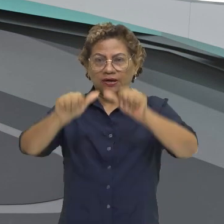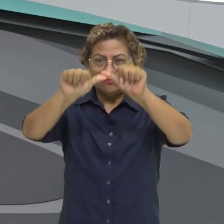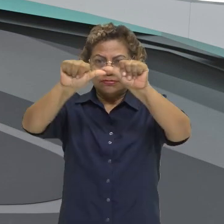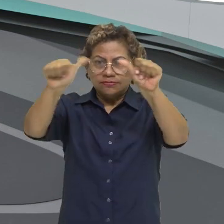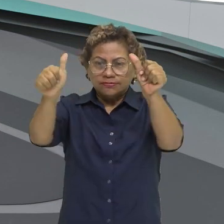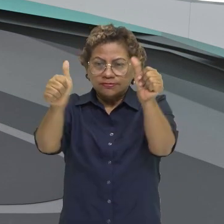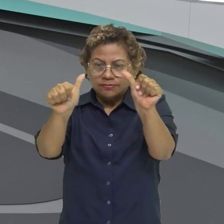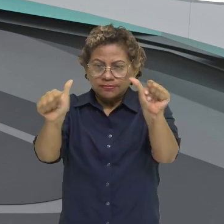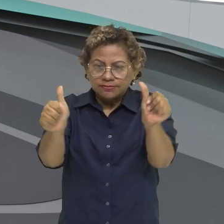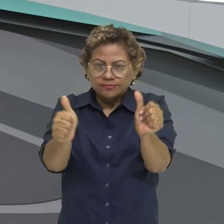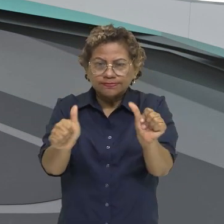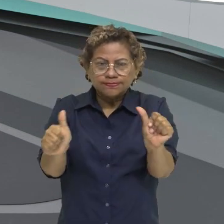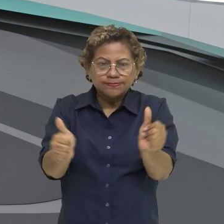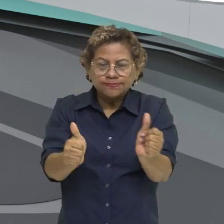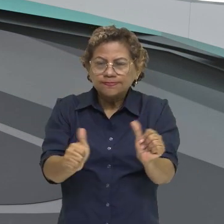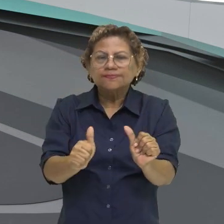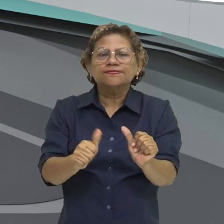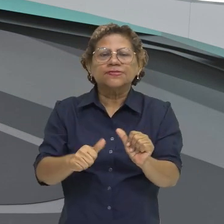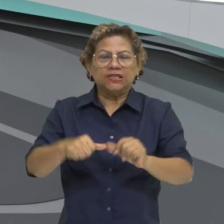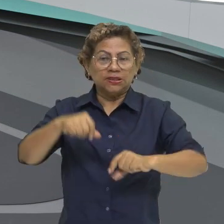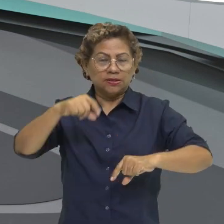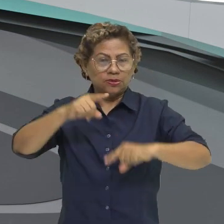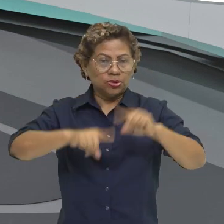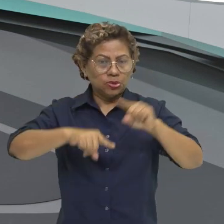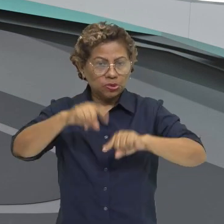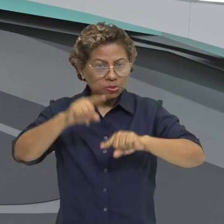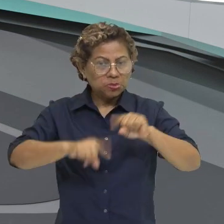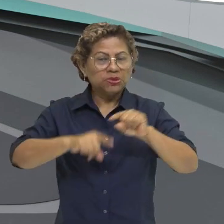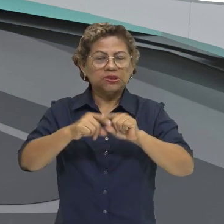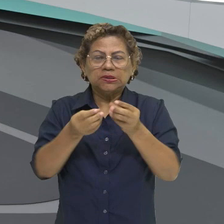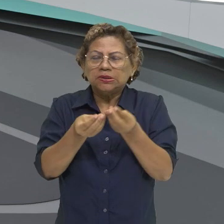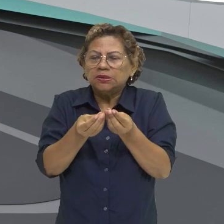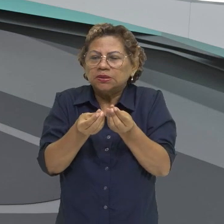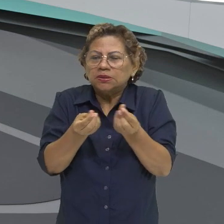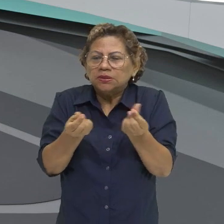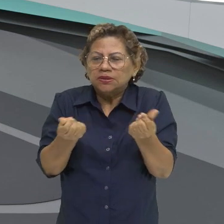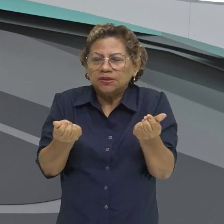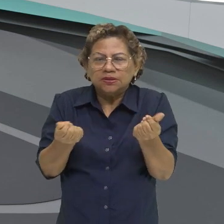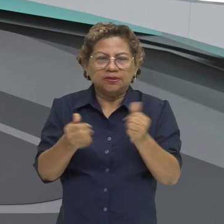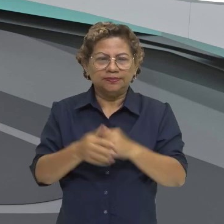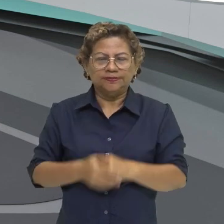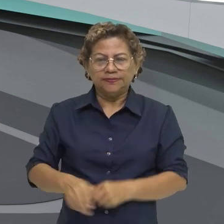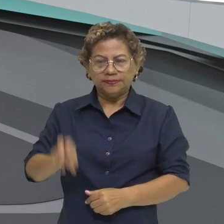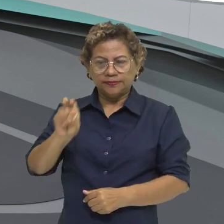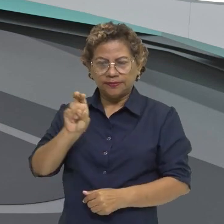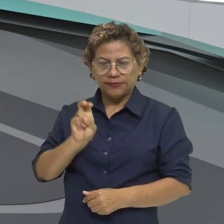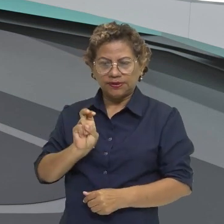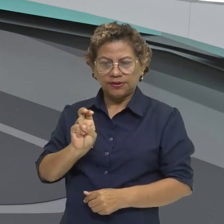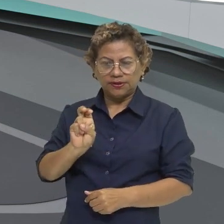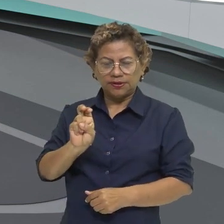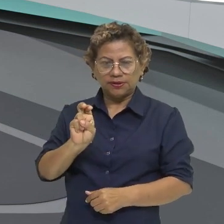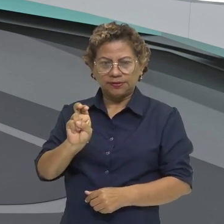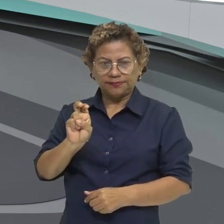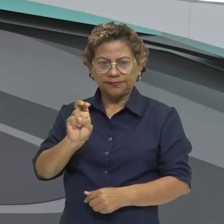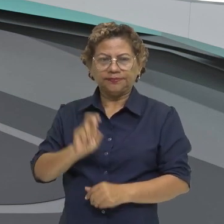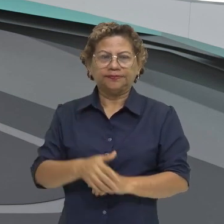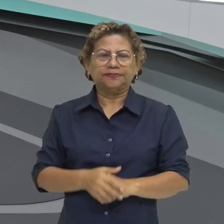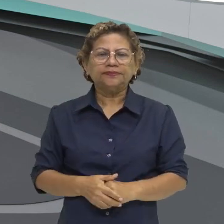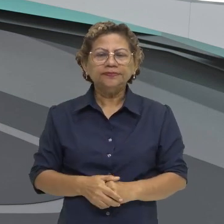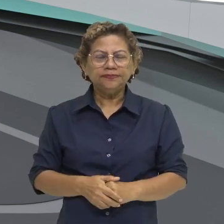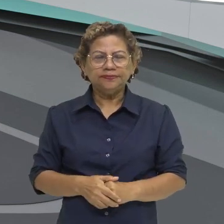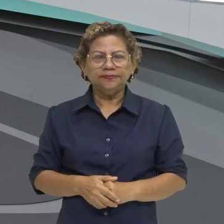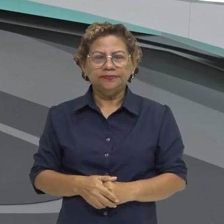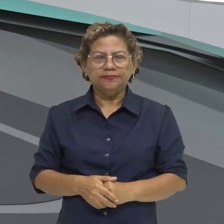os volumes, né? Objetos e texturas. A quinta manifestação artística